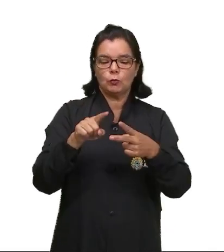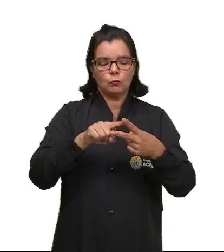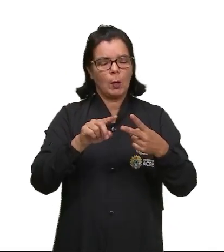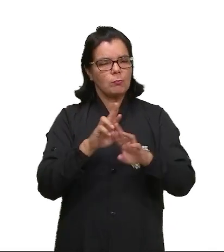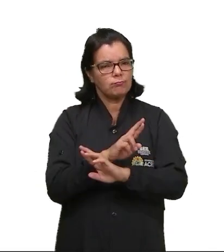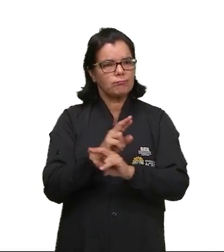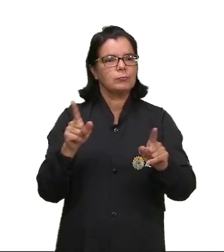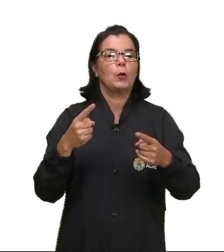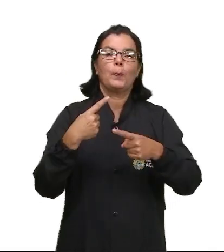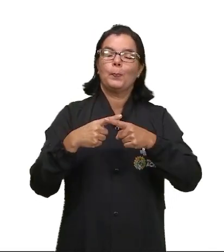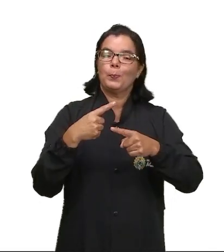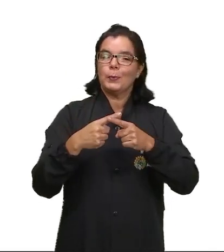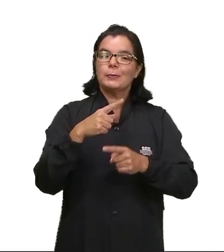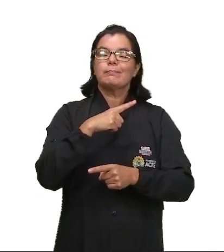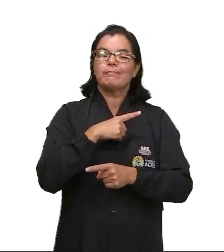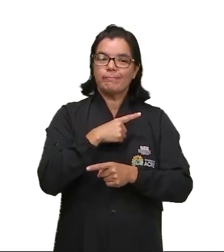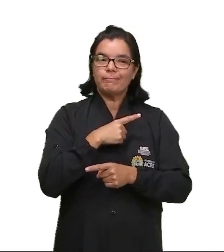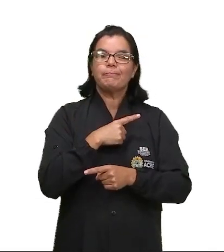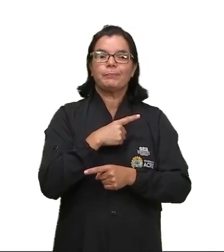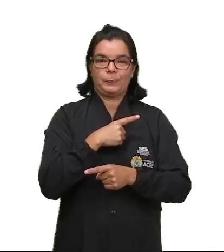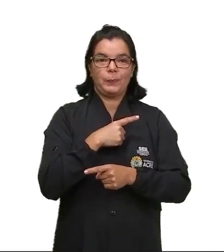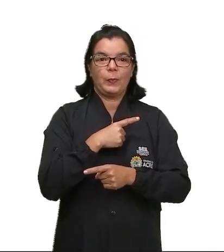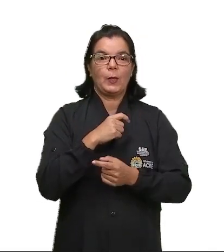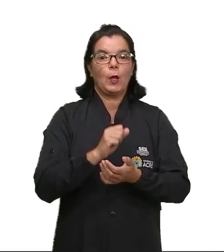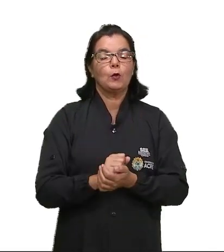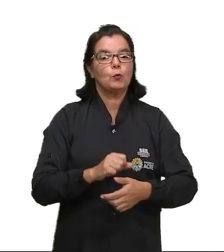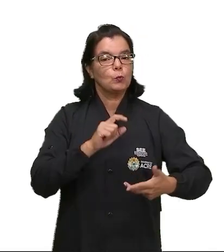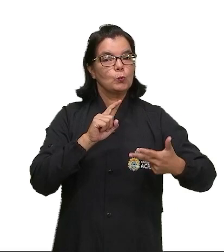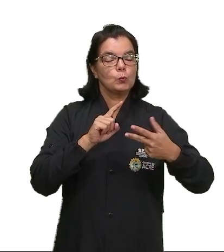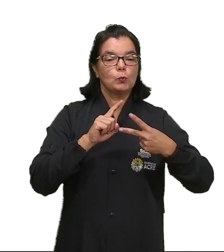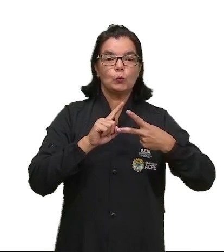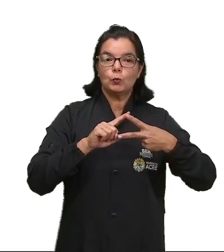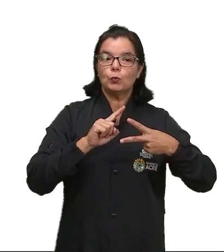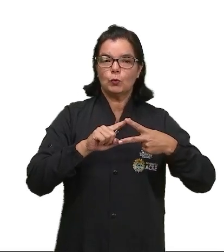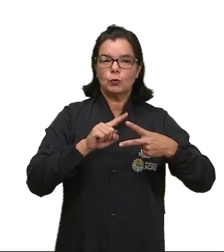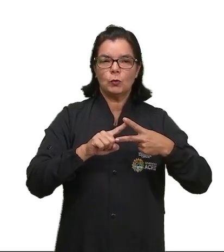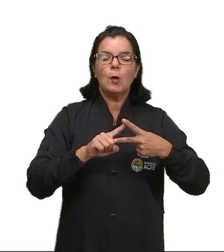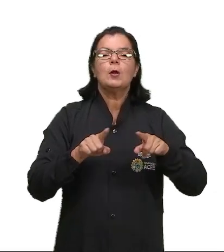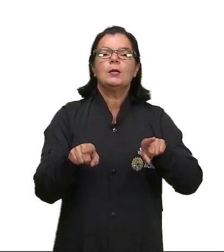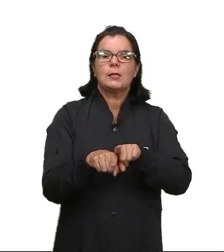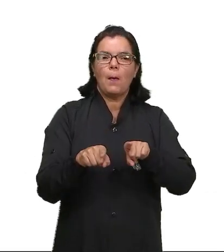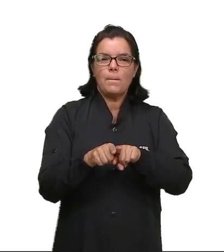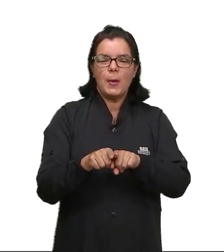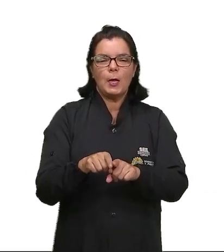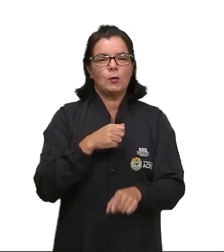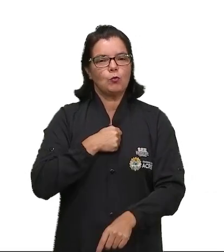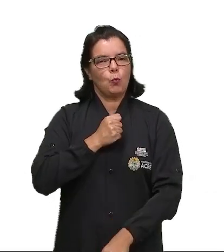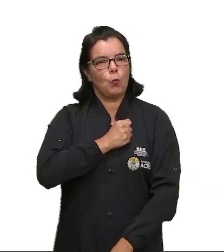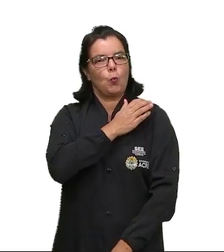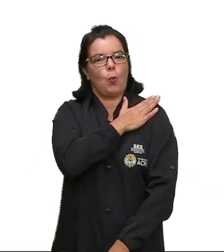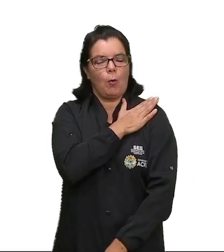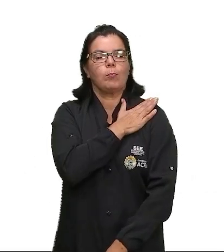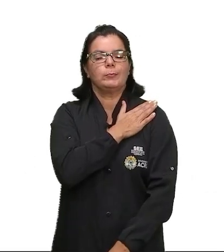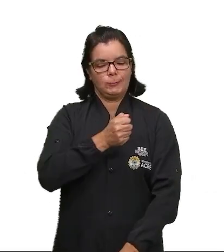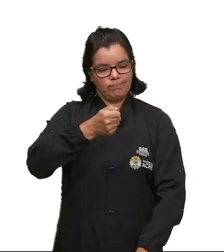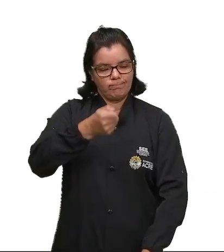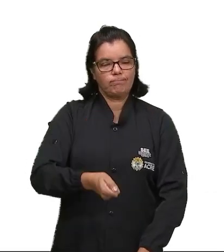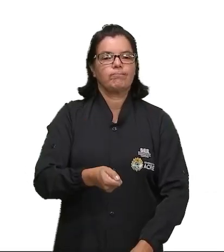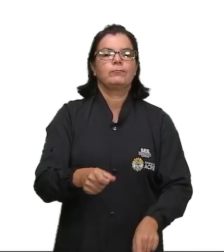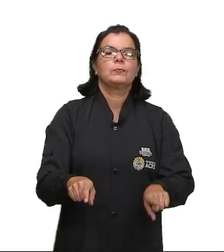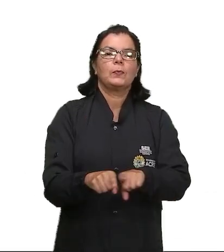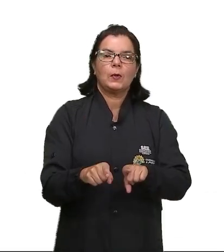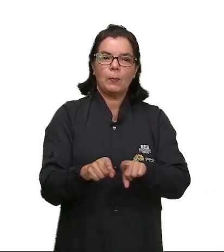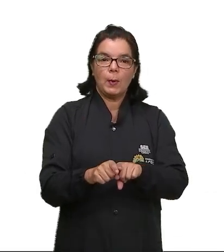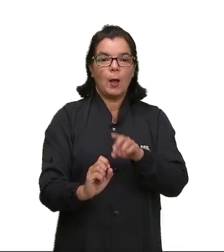contrário, porque a gente vai ter também no seu segundo mandato, né, a ideia do golpe e posteriormente o golpe militar